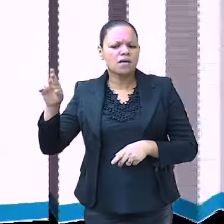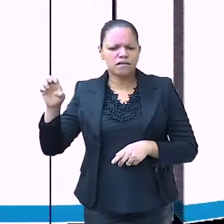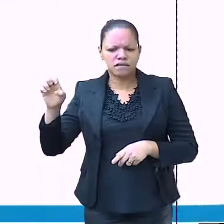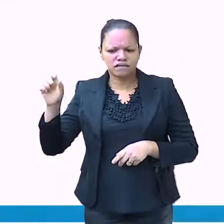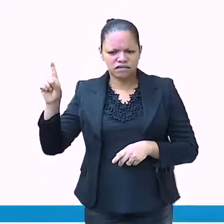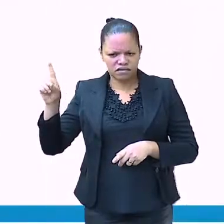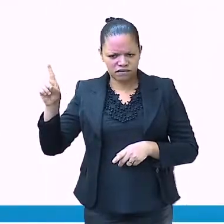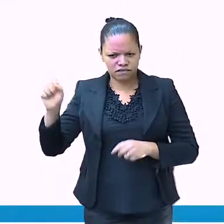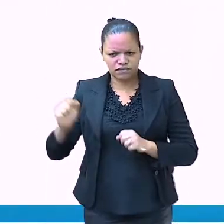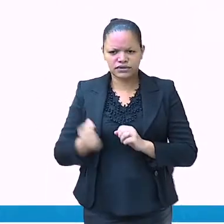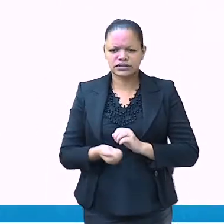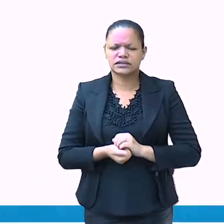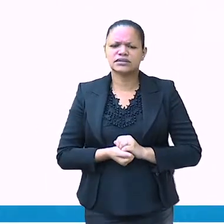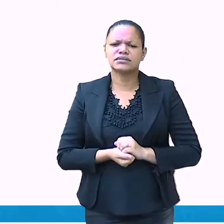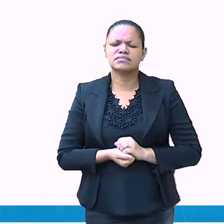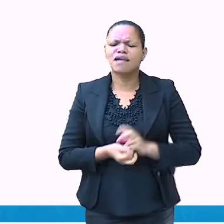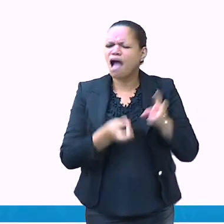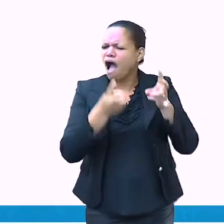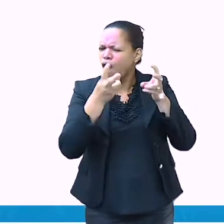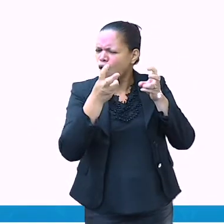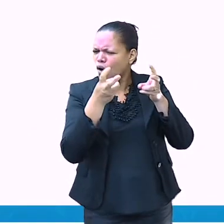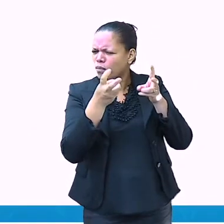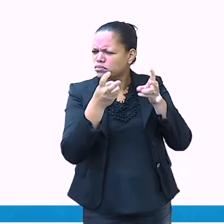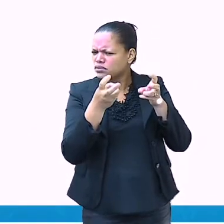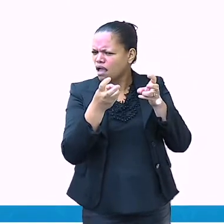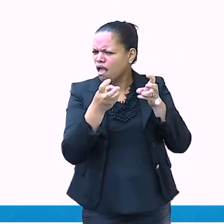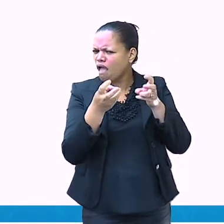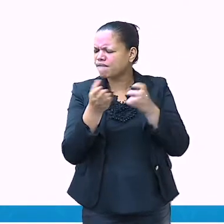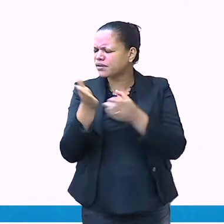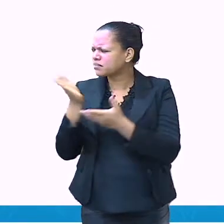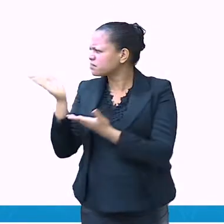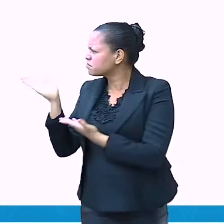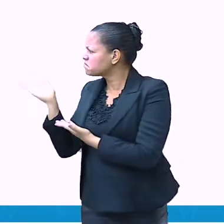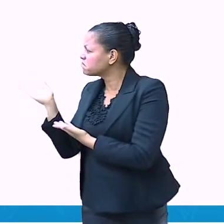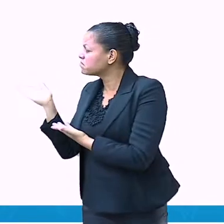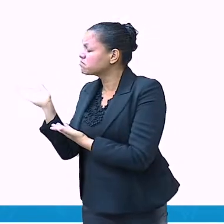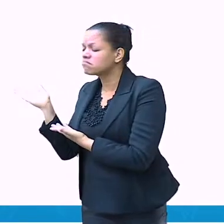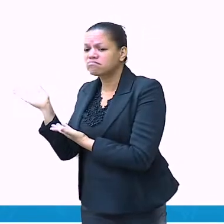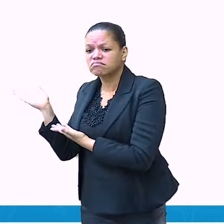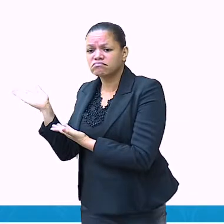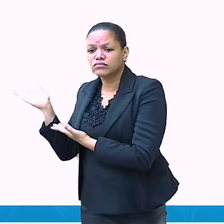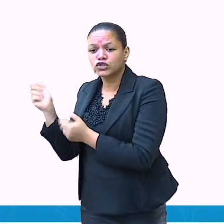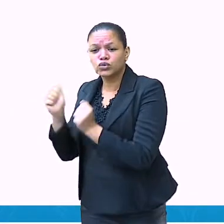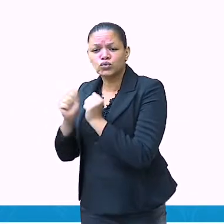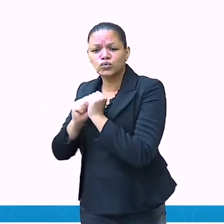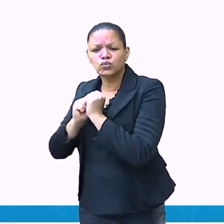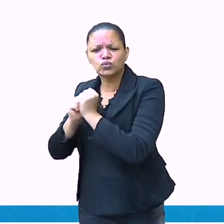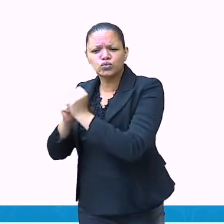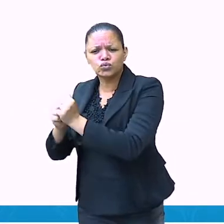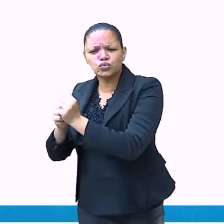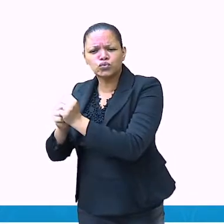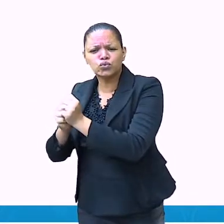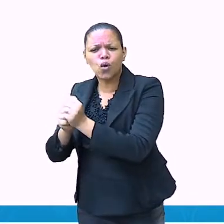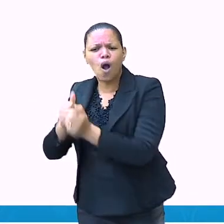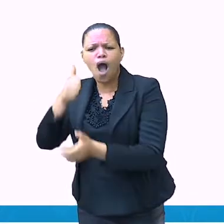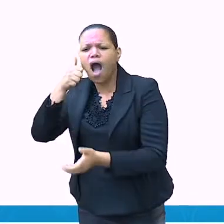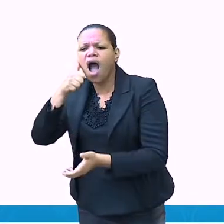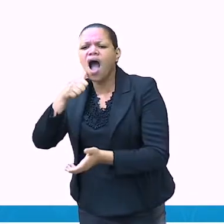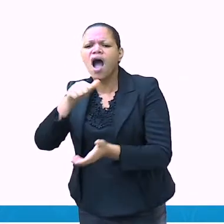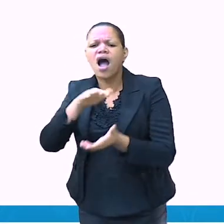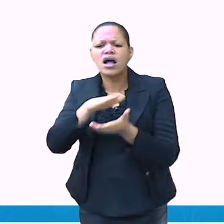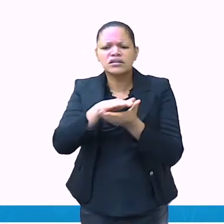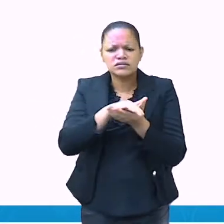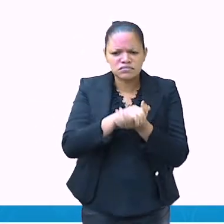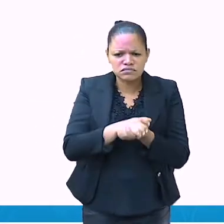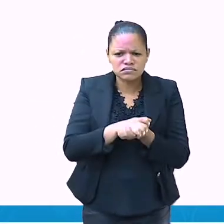alright? Então, observe aí que Martin Luther King está aí com sua esposa, chama Coretta, no